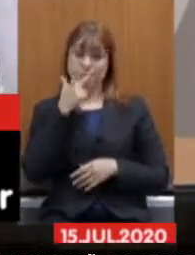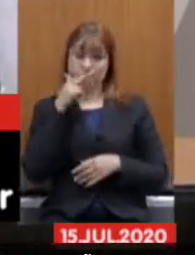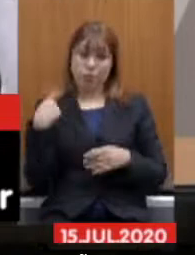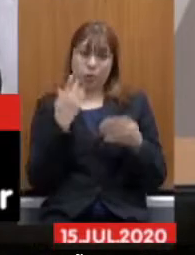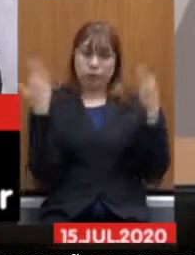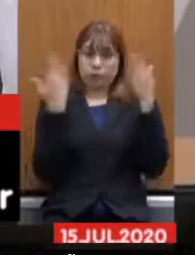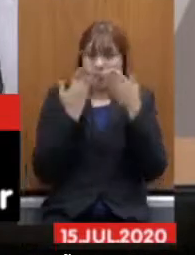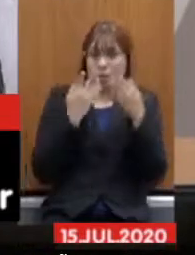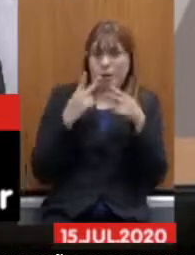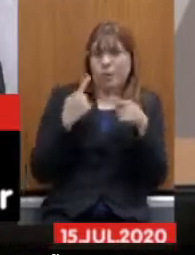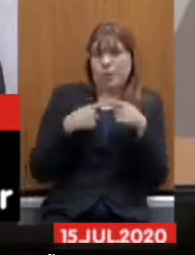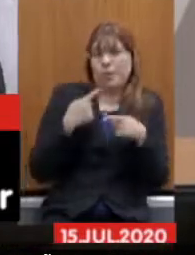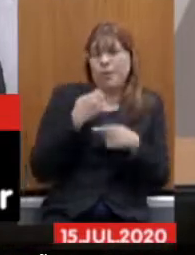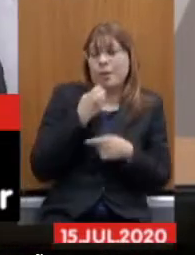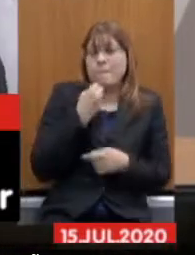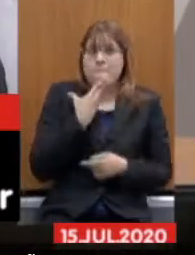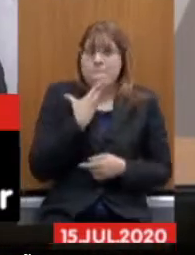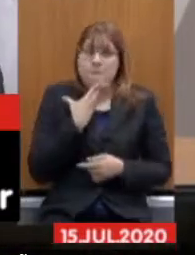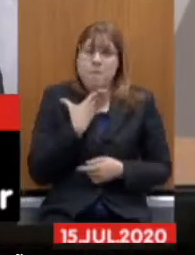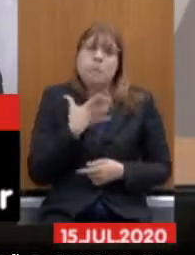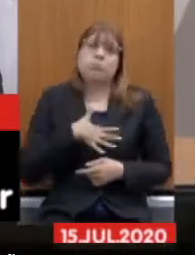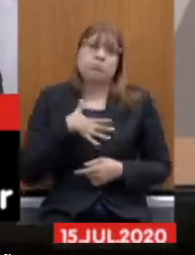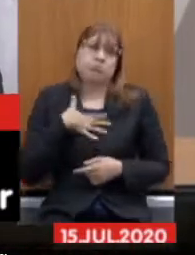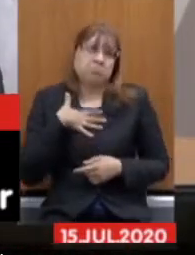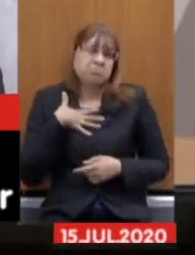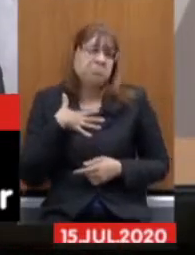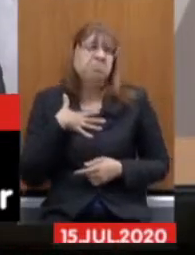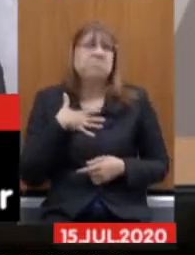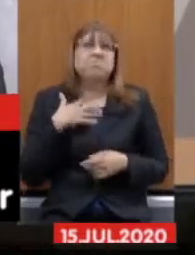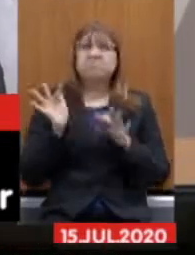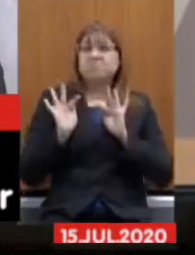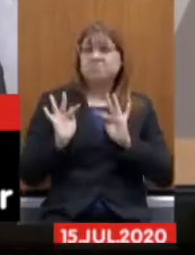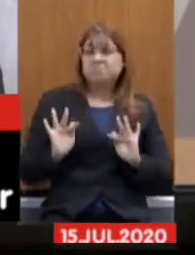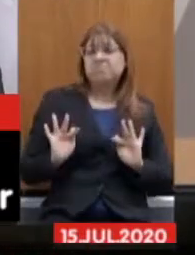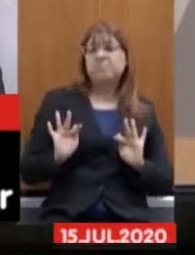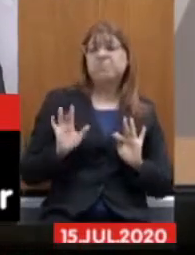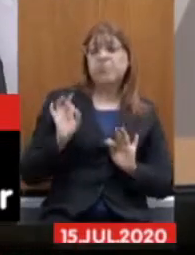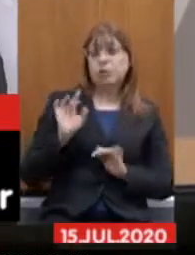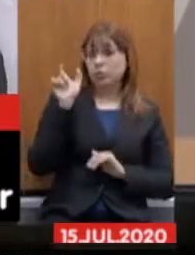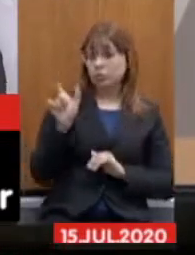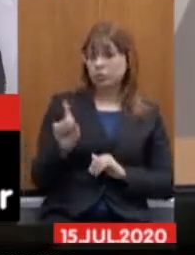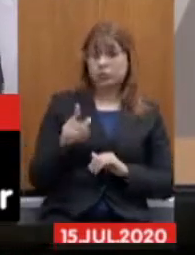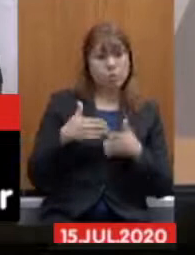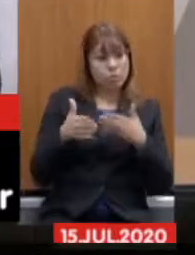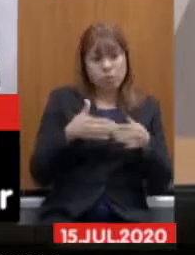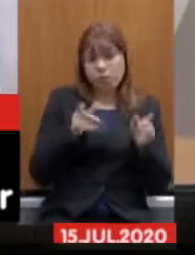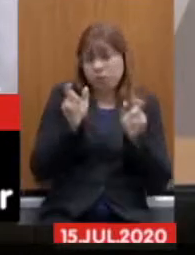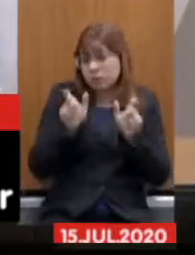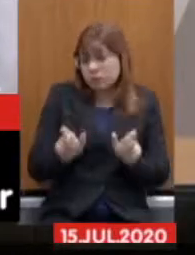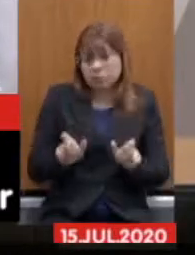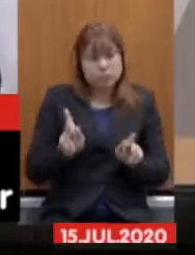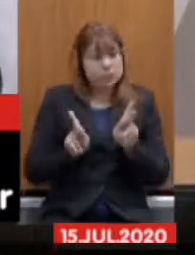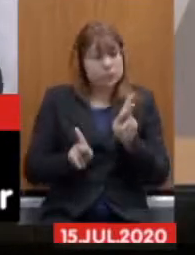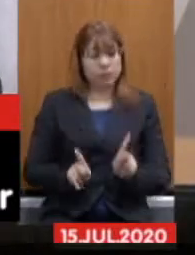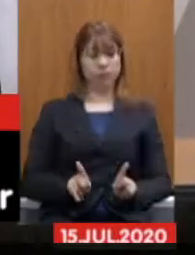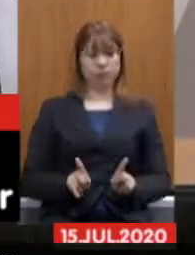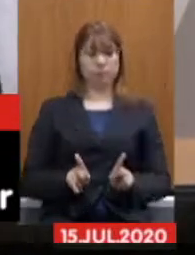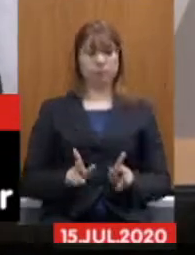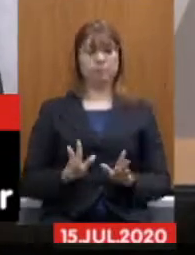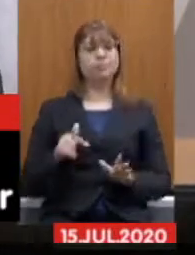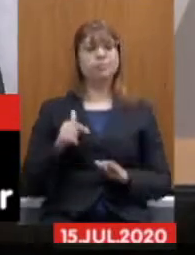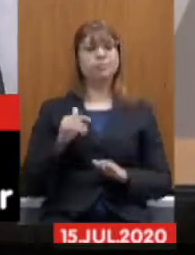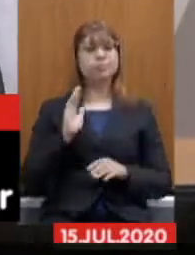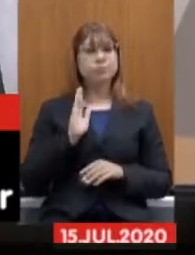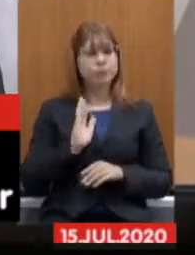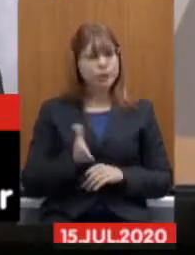cegam pois sou muito bem em nossos ouvidos não só os seus mas de qualquer ser humano já